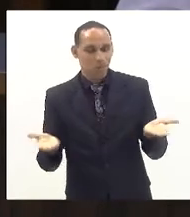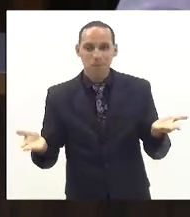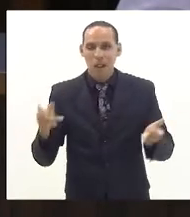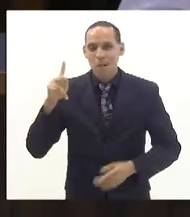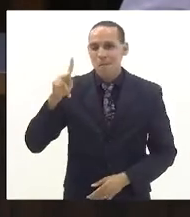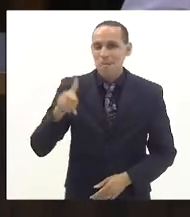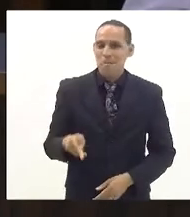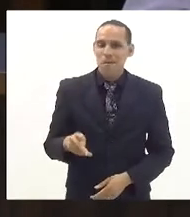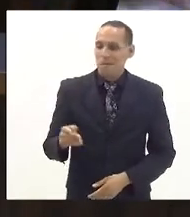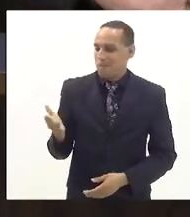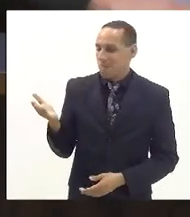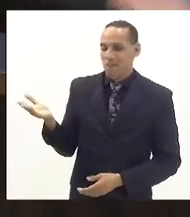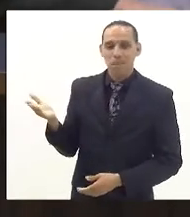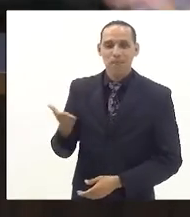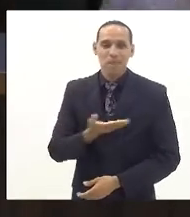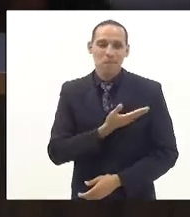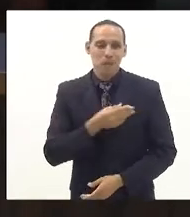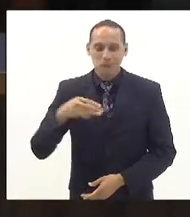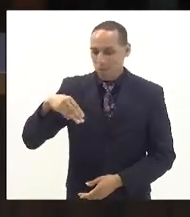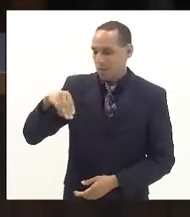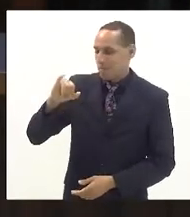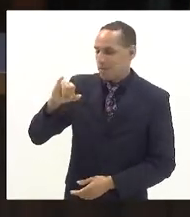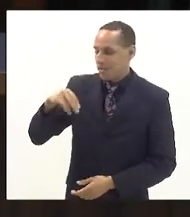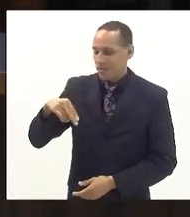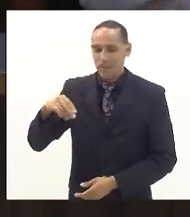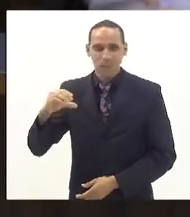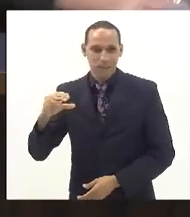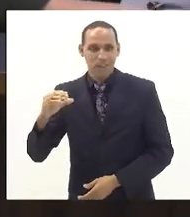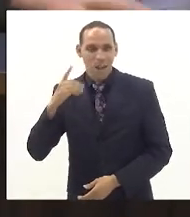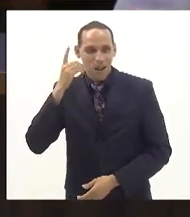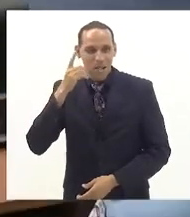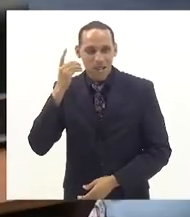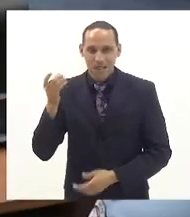o nosso querido amigo deputado Carlos Mink,